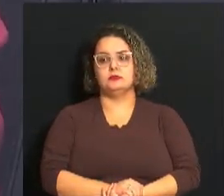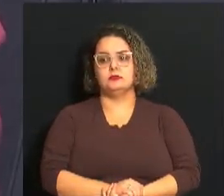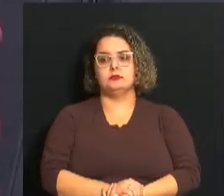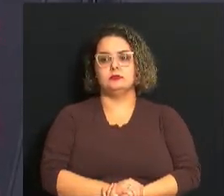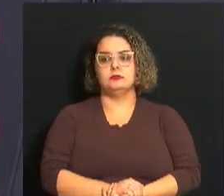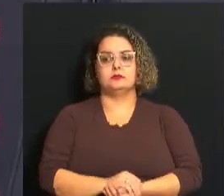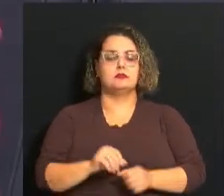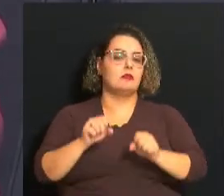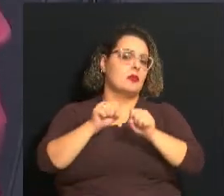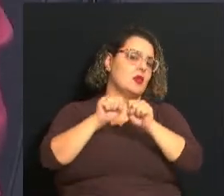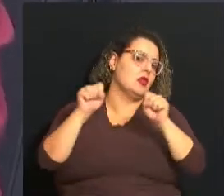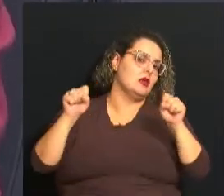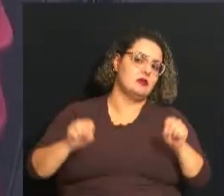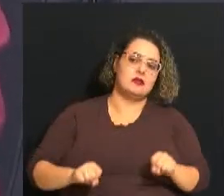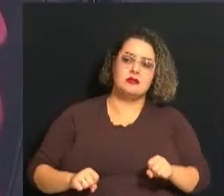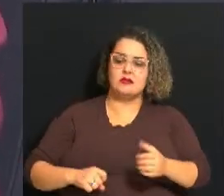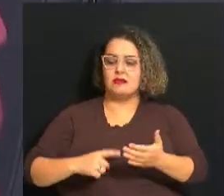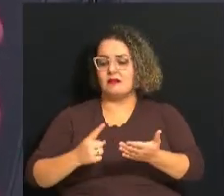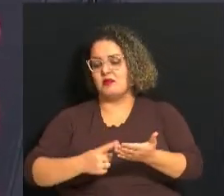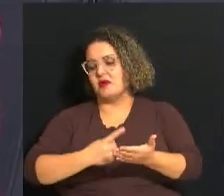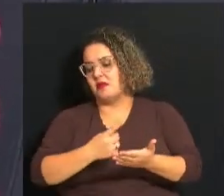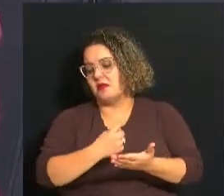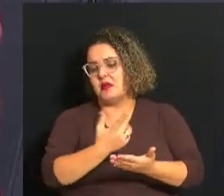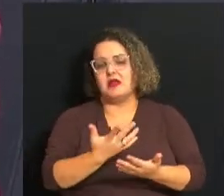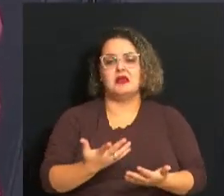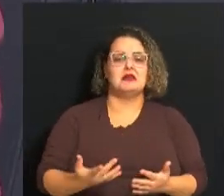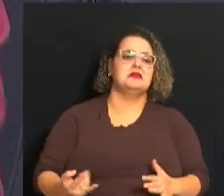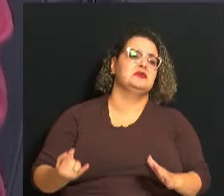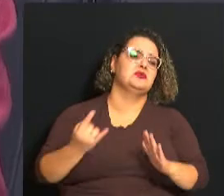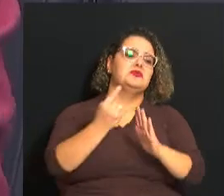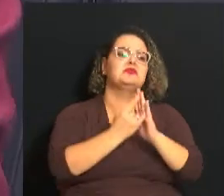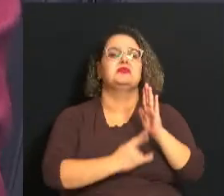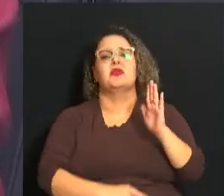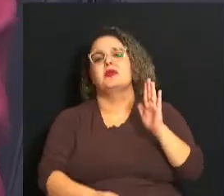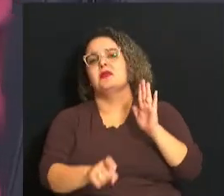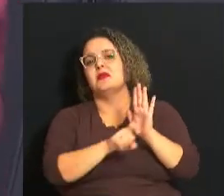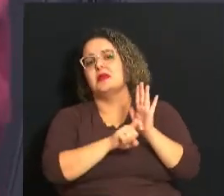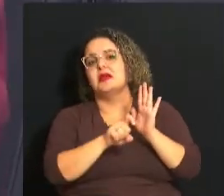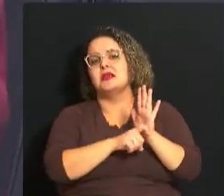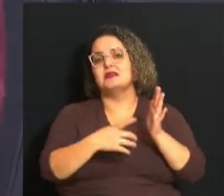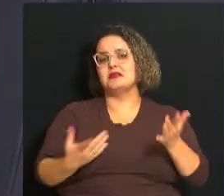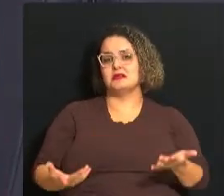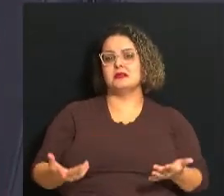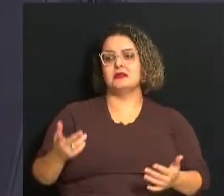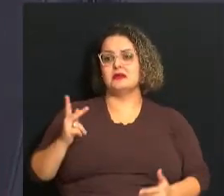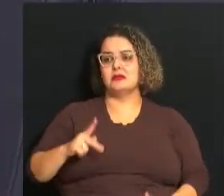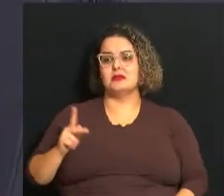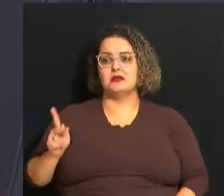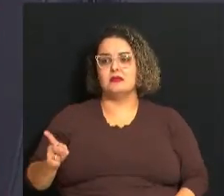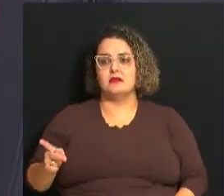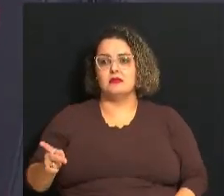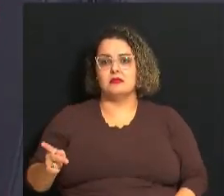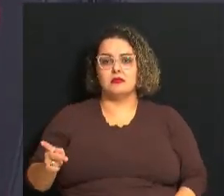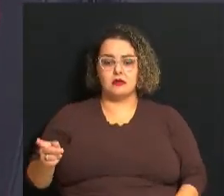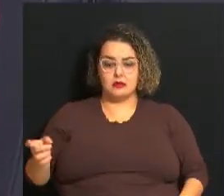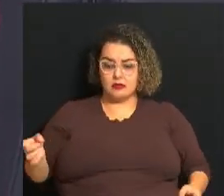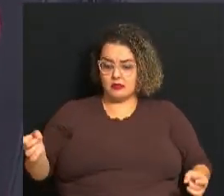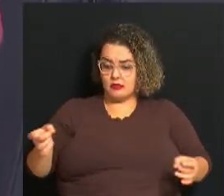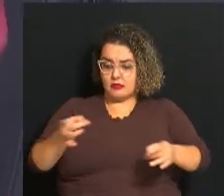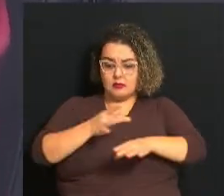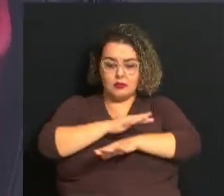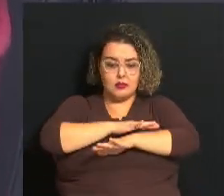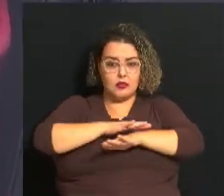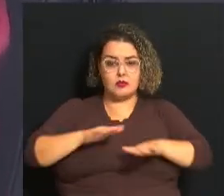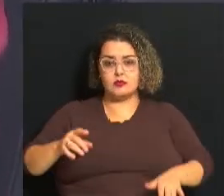sistemas de apostilamento de sistemas de documentação ele que o professor acabou toda sua criatividade